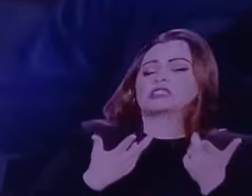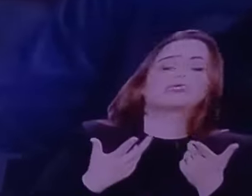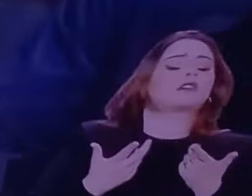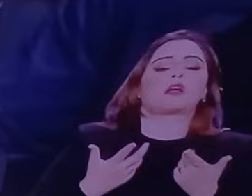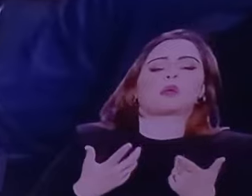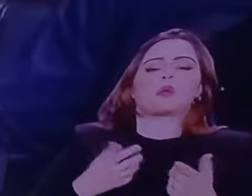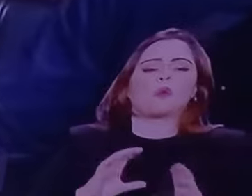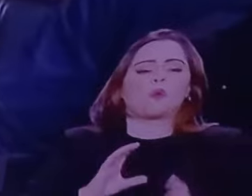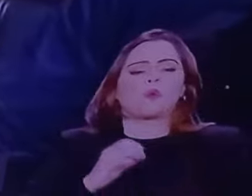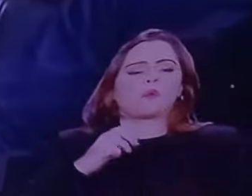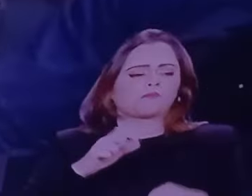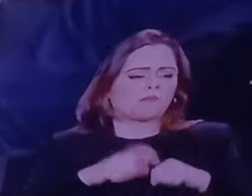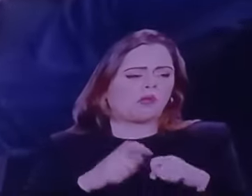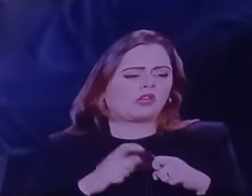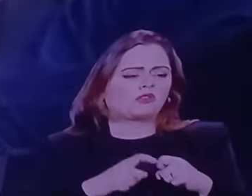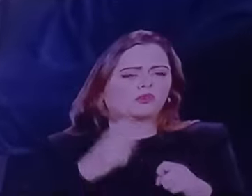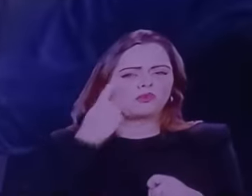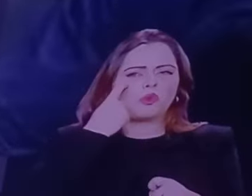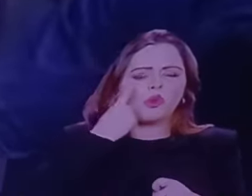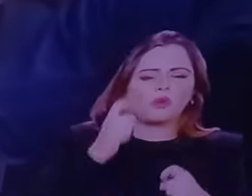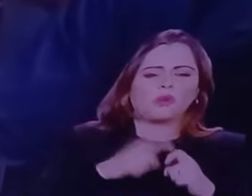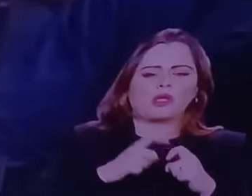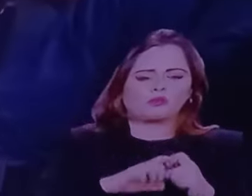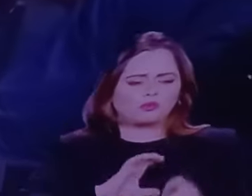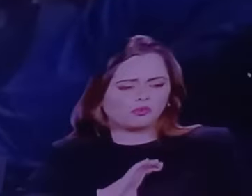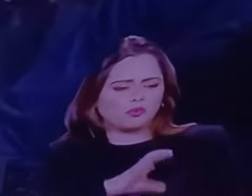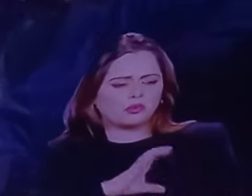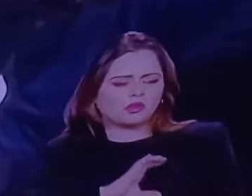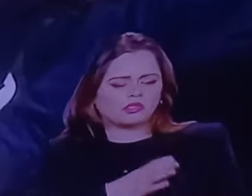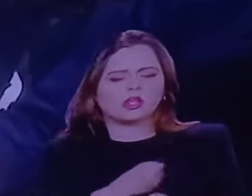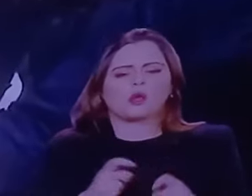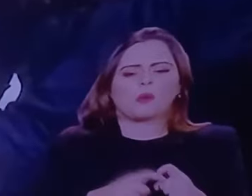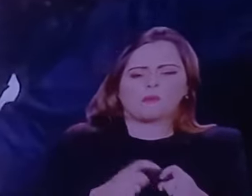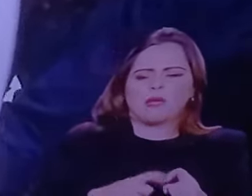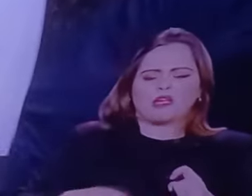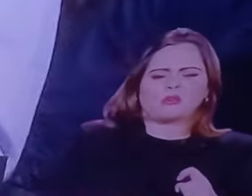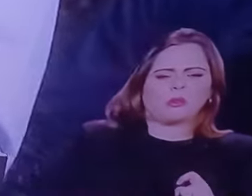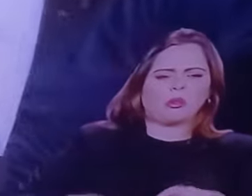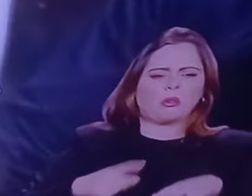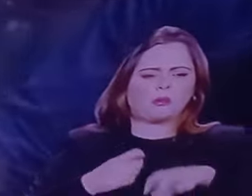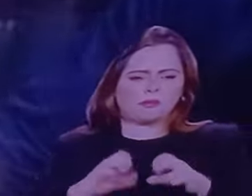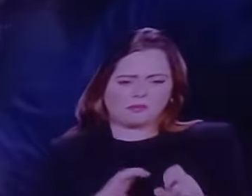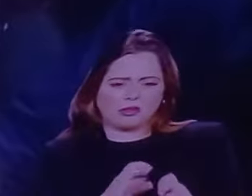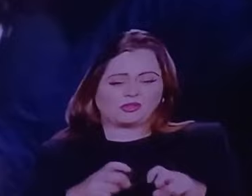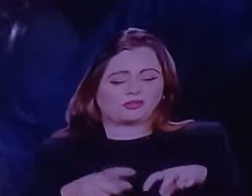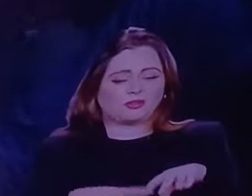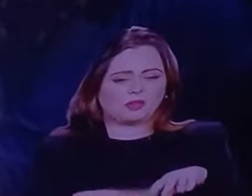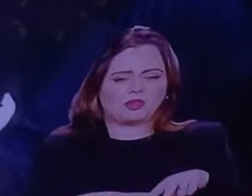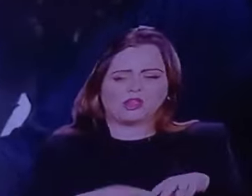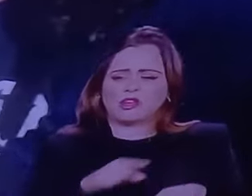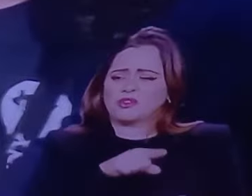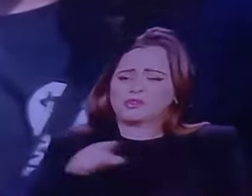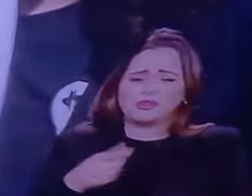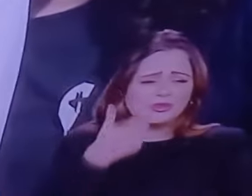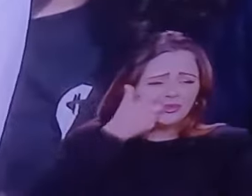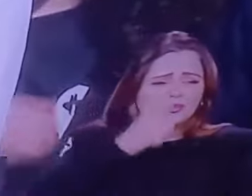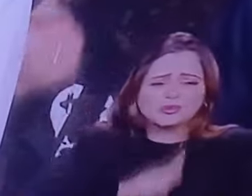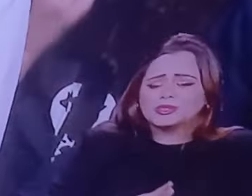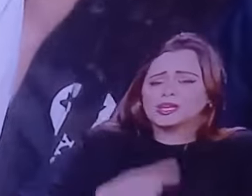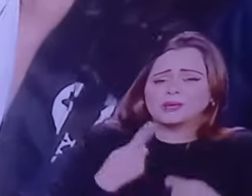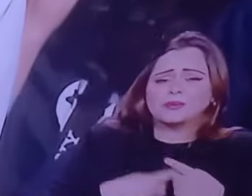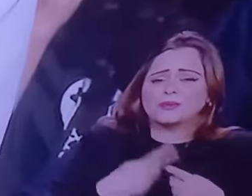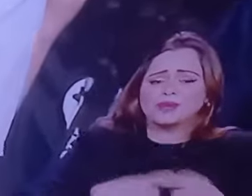médico de olho, um médico de coração, um médico de fígado, de perna, aí você não consegue ir porque